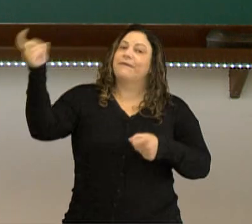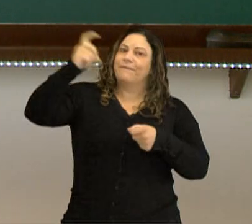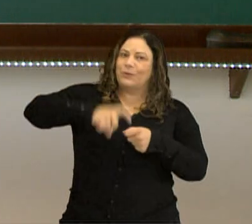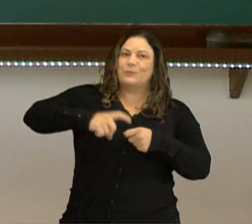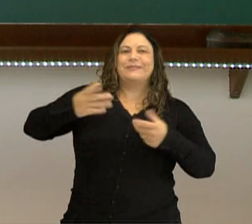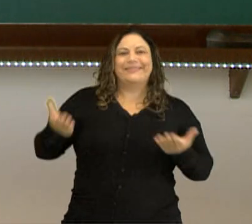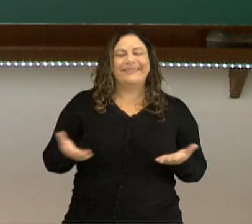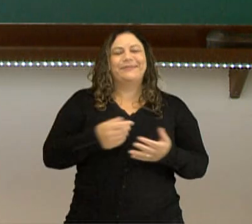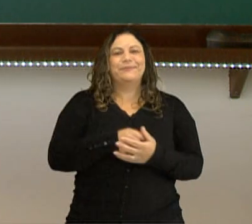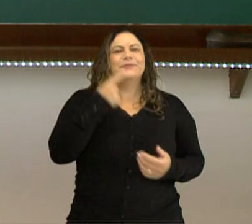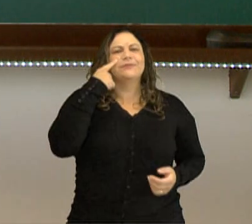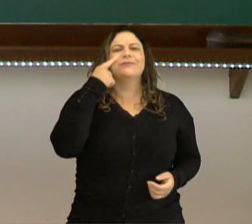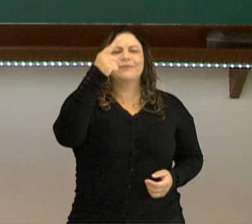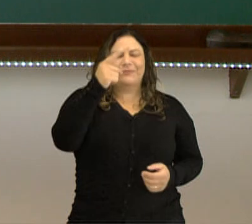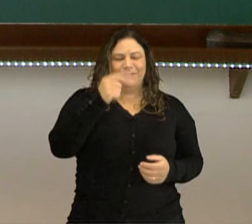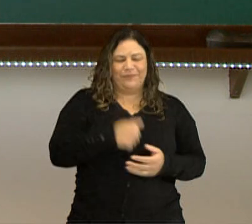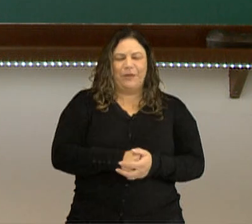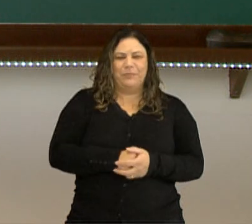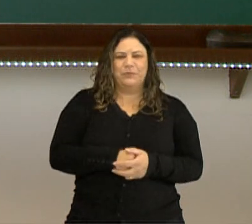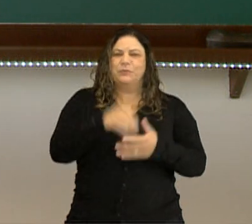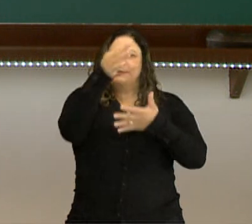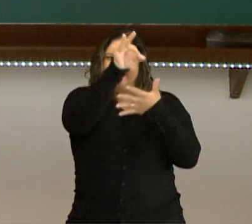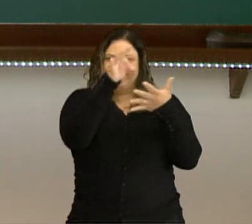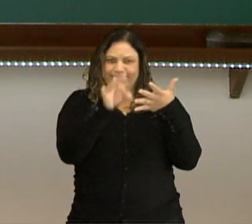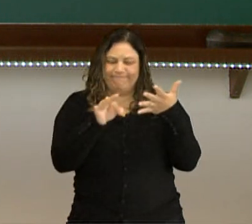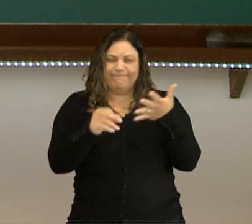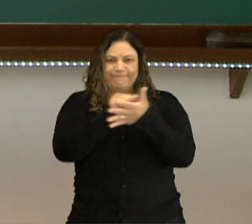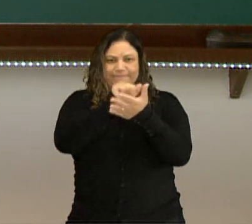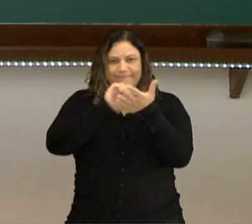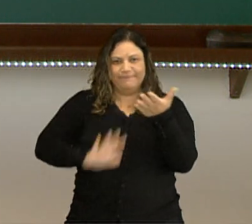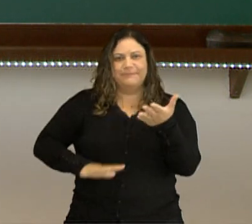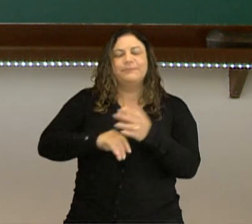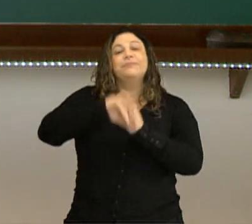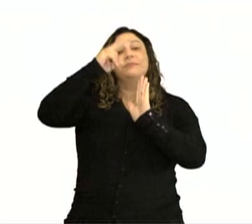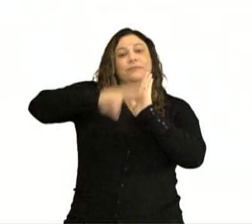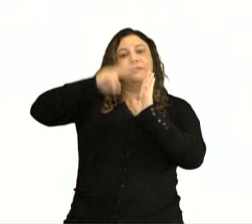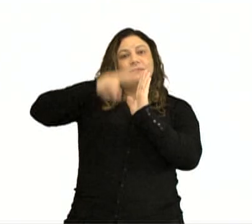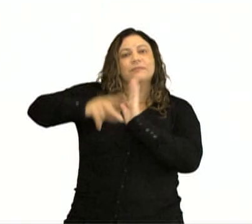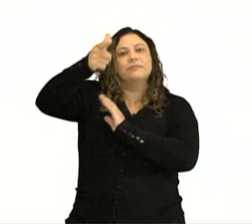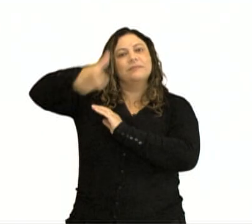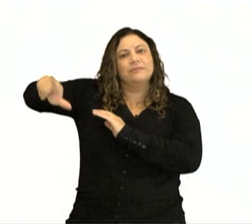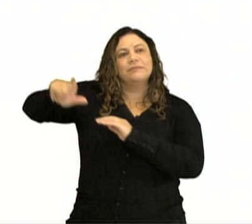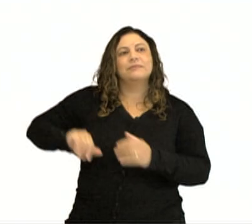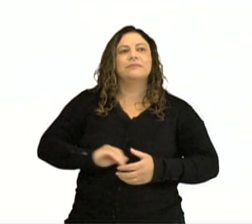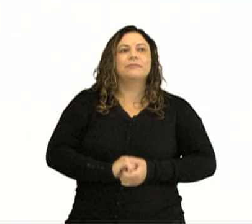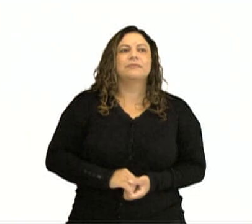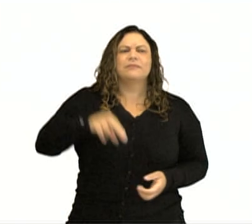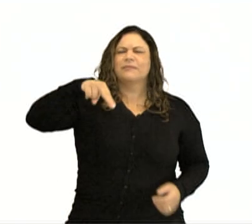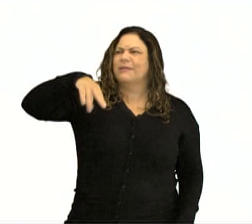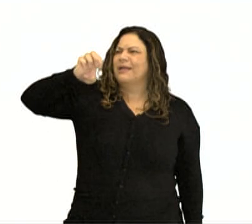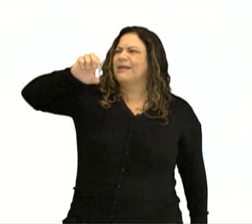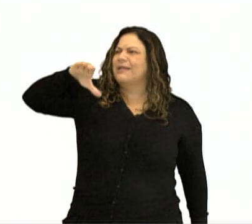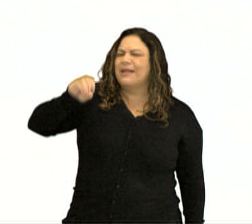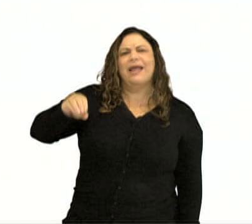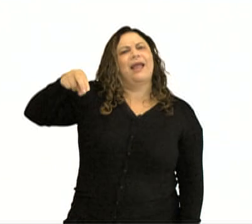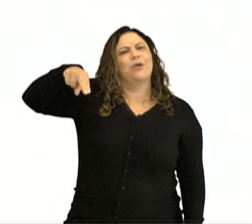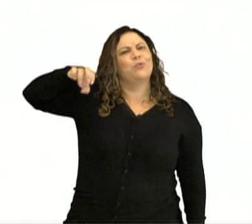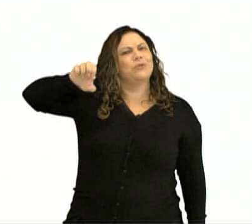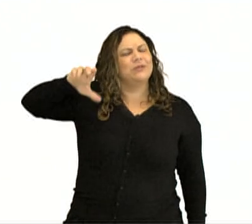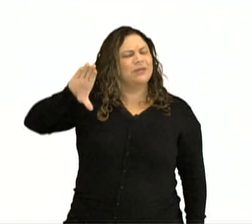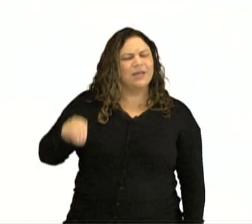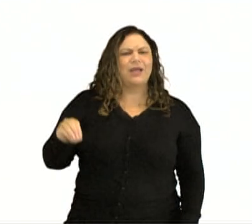Voltamos, vamos para a correção da nossa atividade? Vamos reler novamente. Neco-neco, parecia um